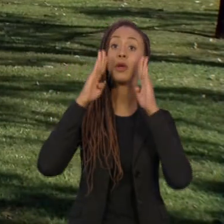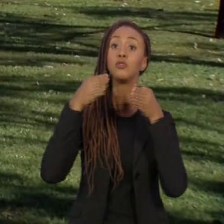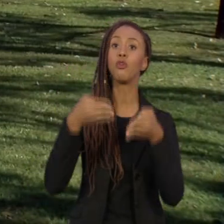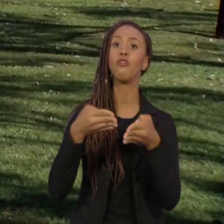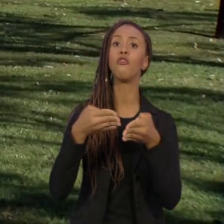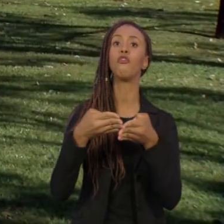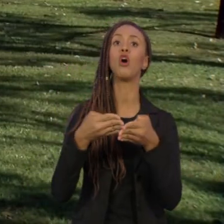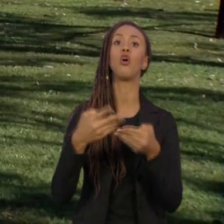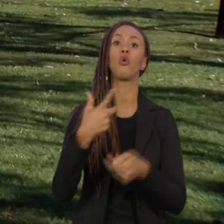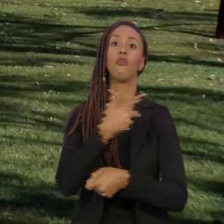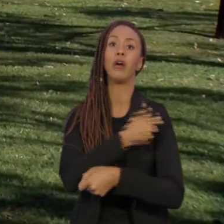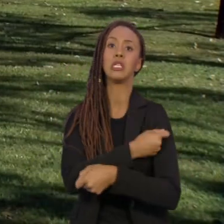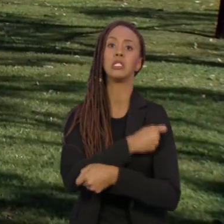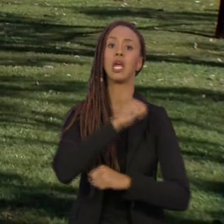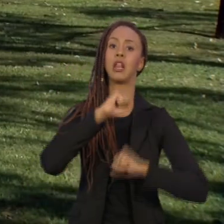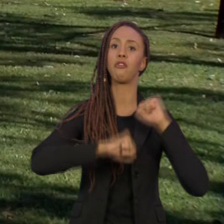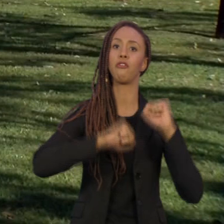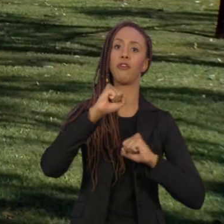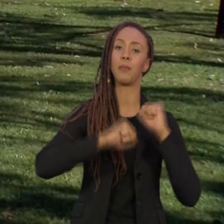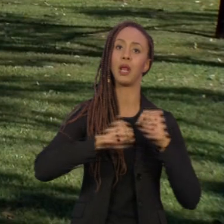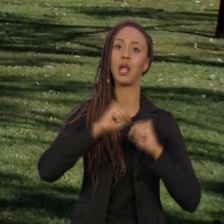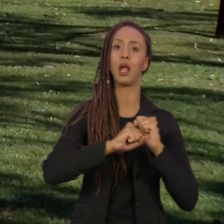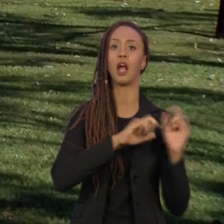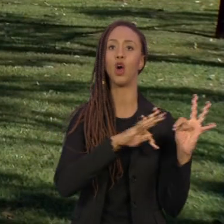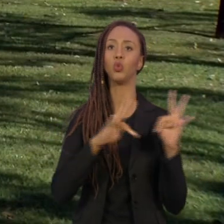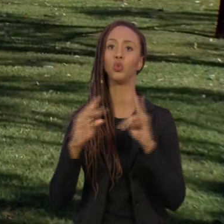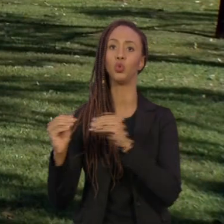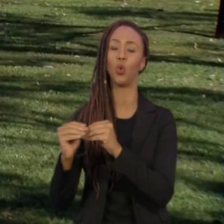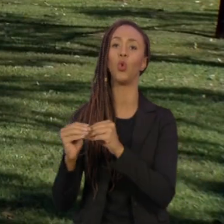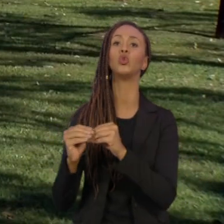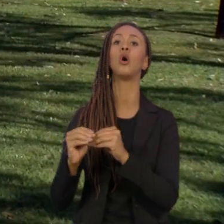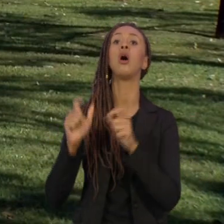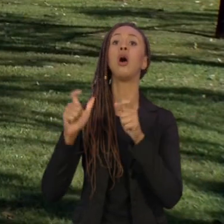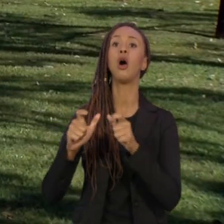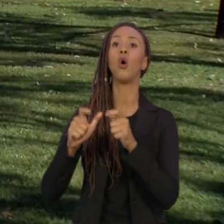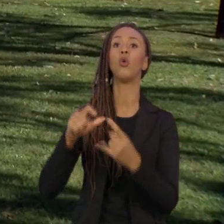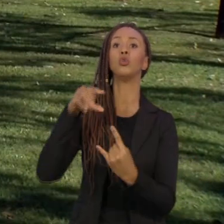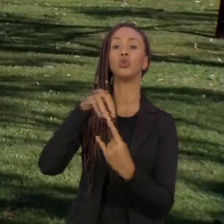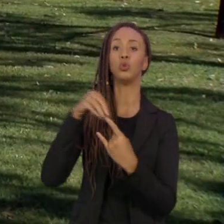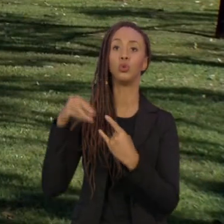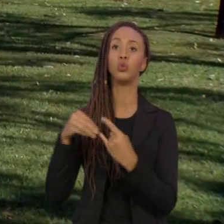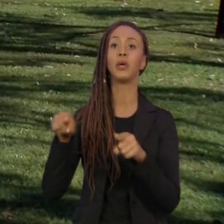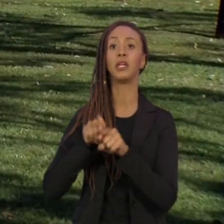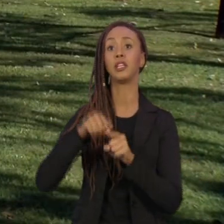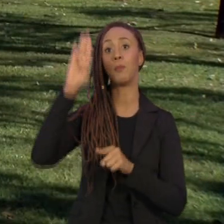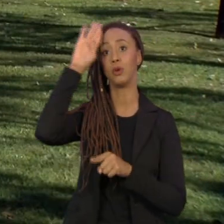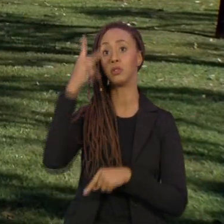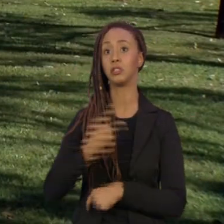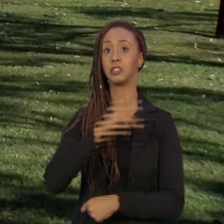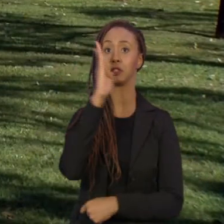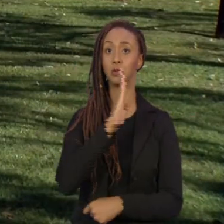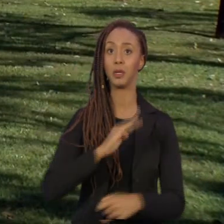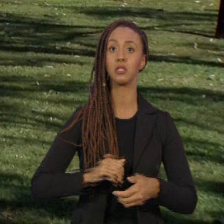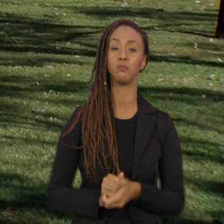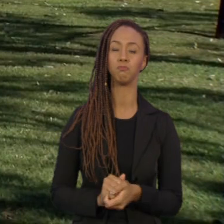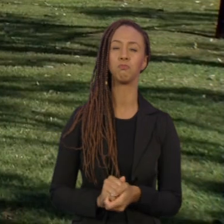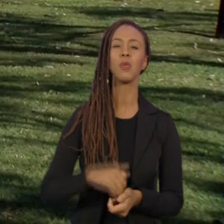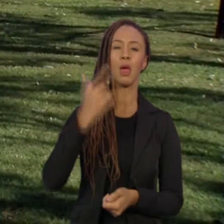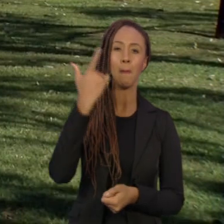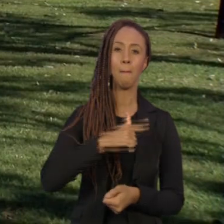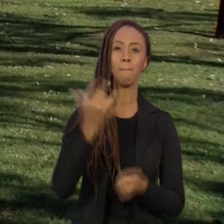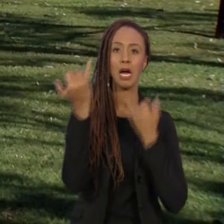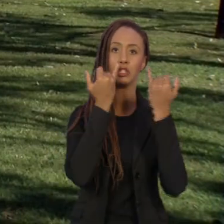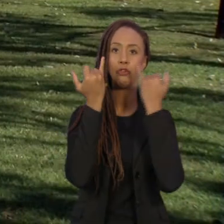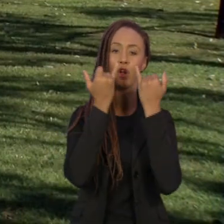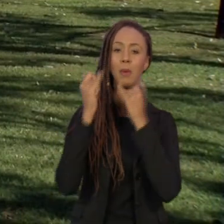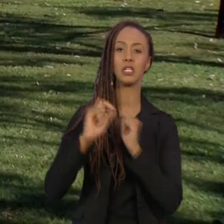compra e à produção de cloroquina pela Fundação Oswaldo Cruz e pelo Exército Brasileiro. A cobertura completa